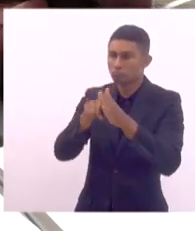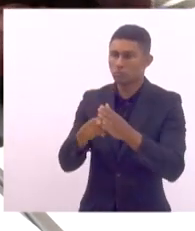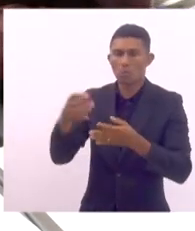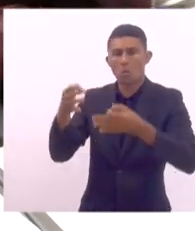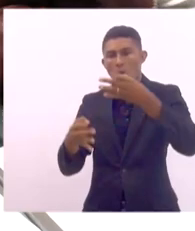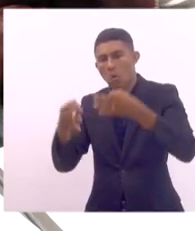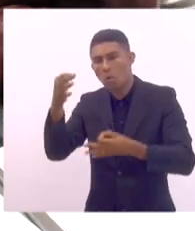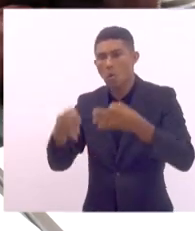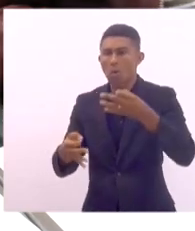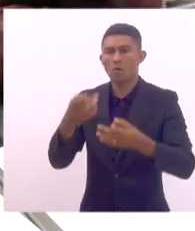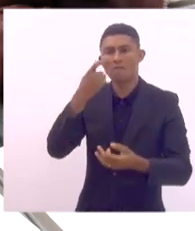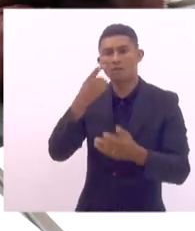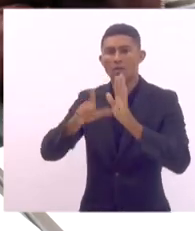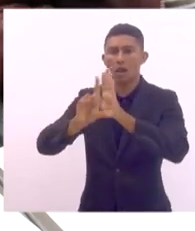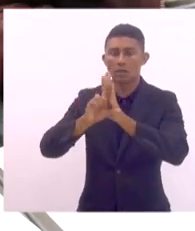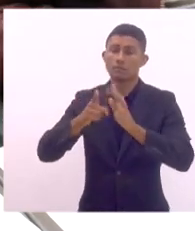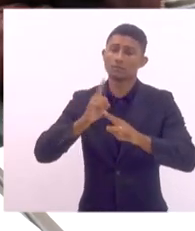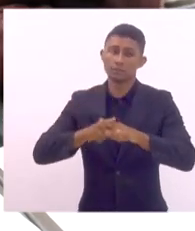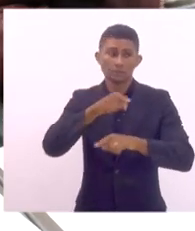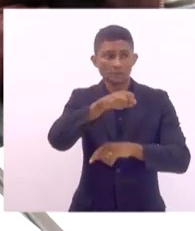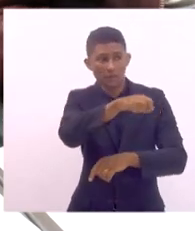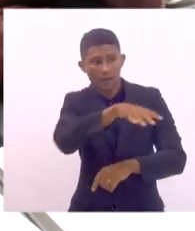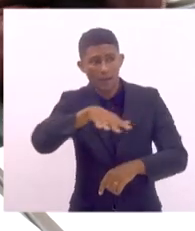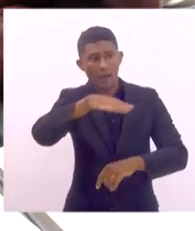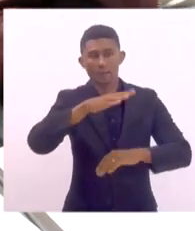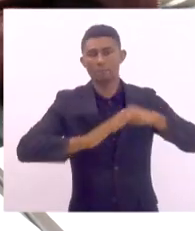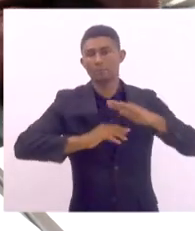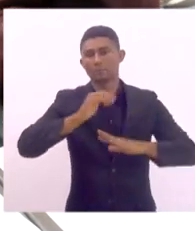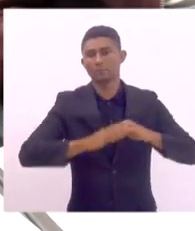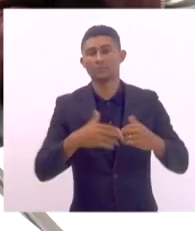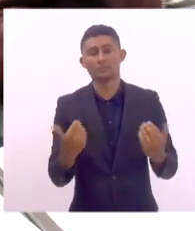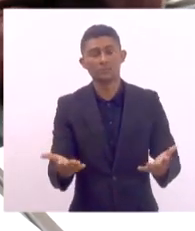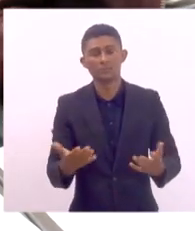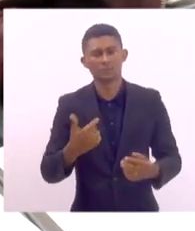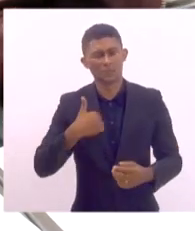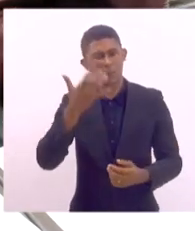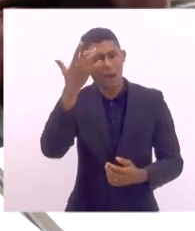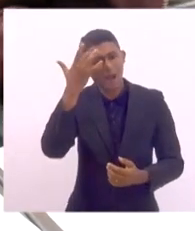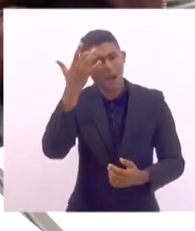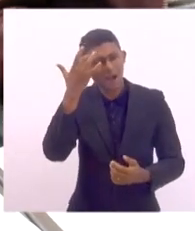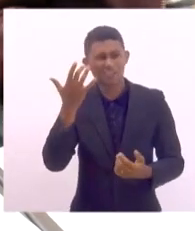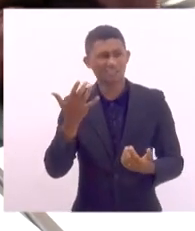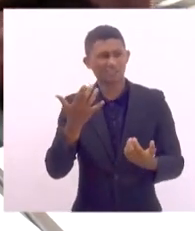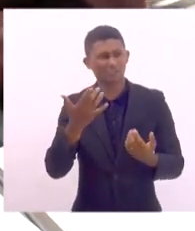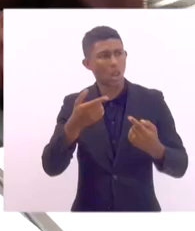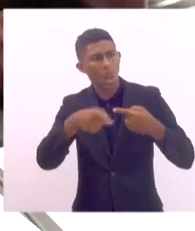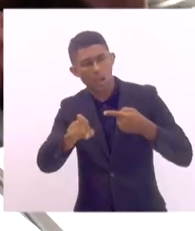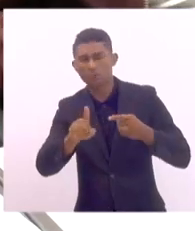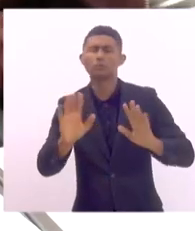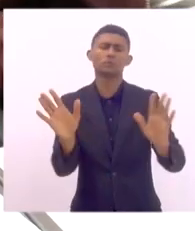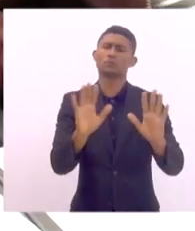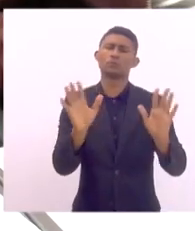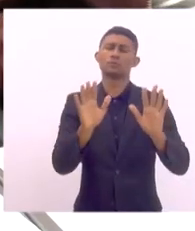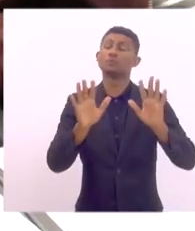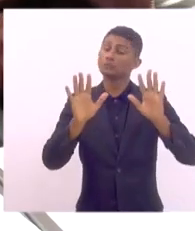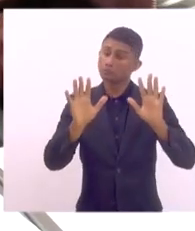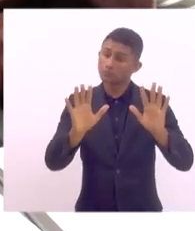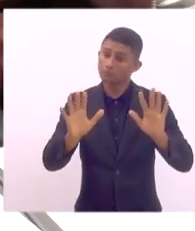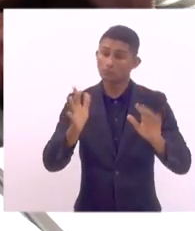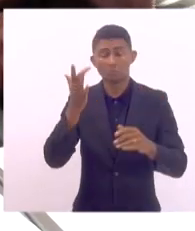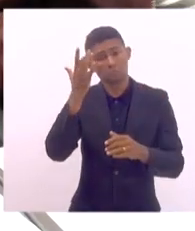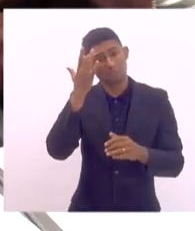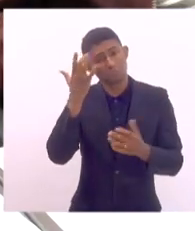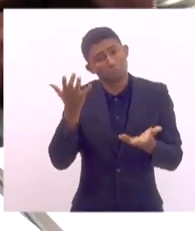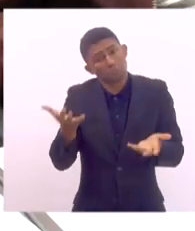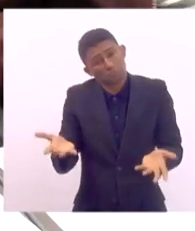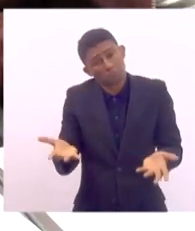você é do ramo. Não é alguma coisa que eu ache manso e pacífico, só isso não. Acho que tem